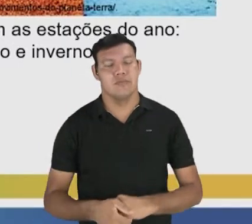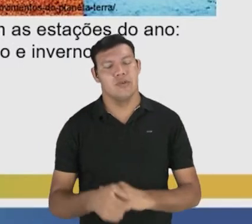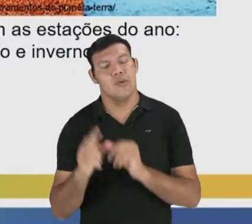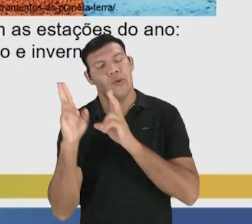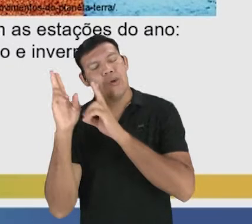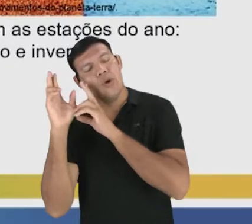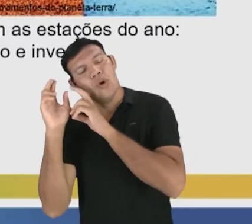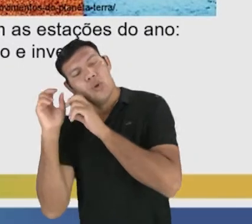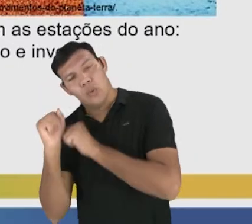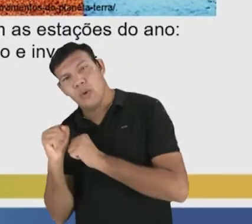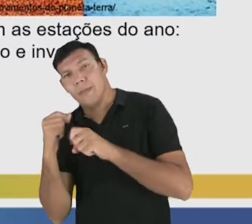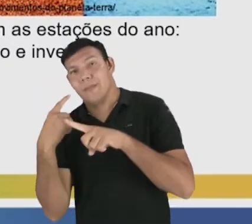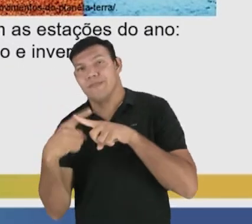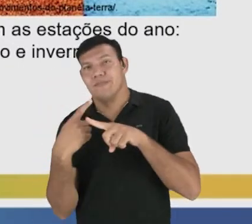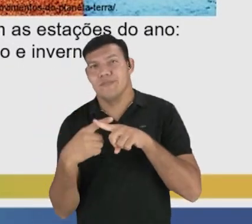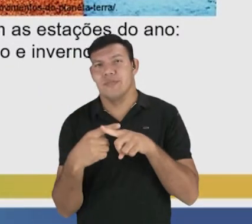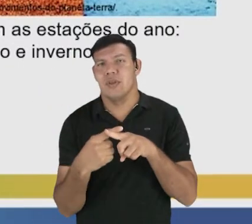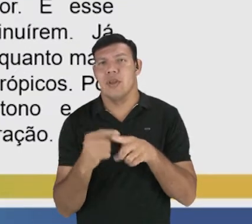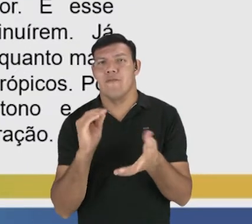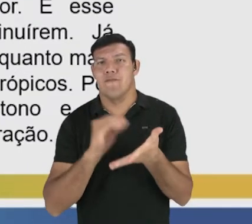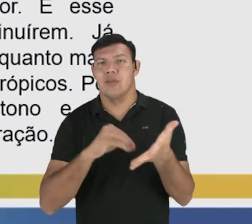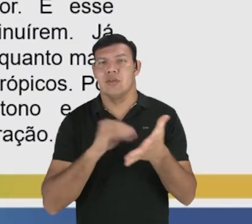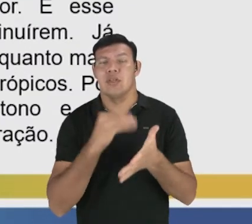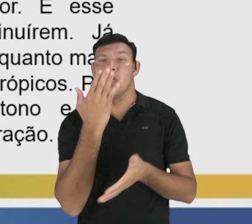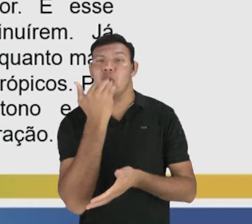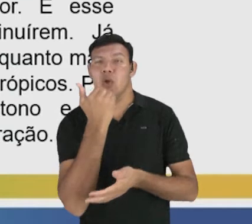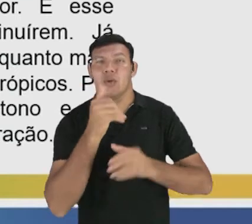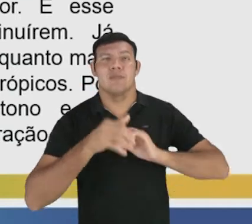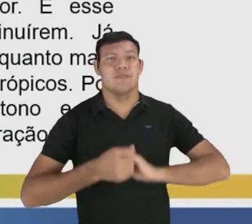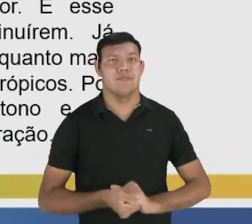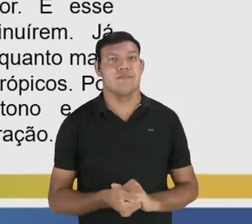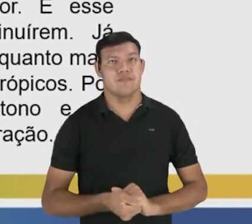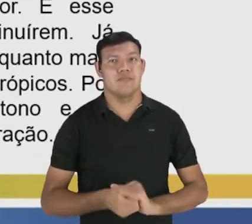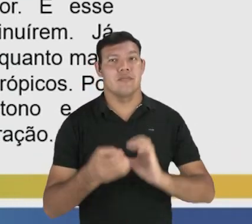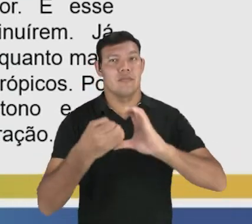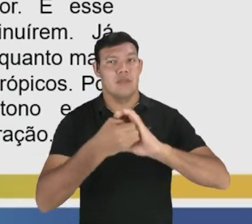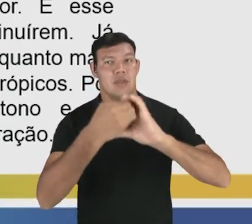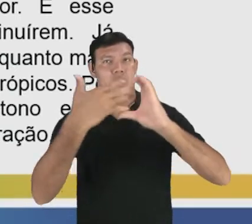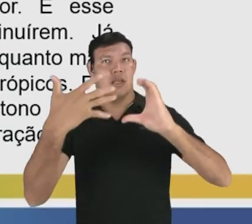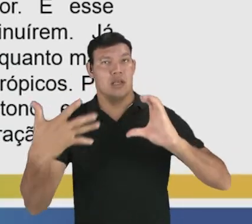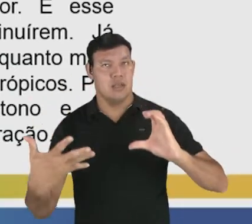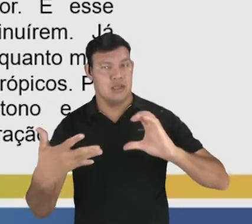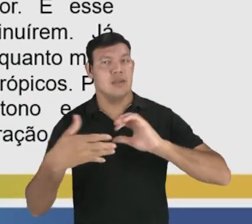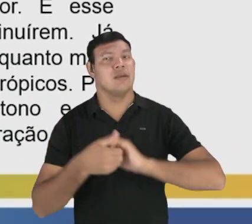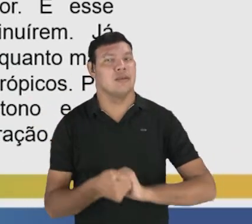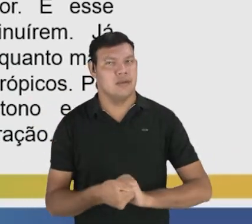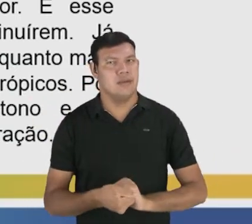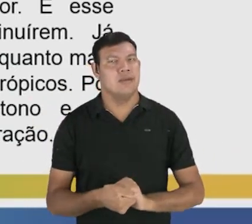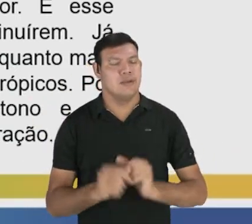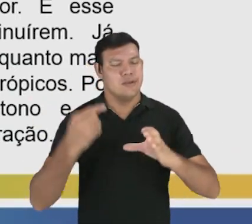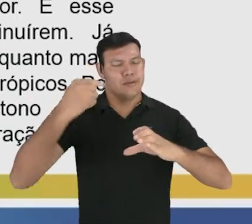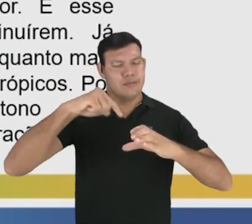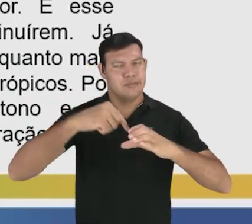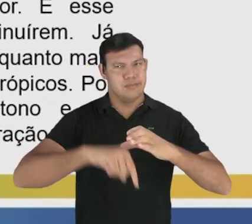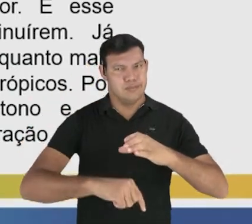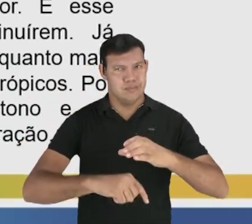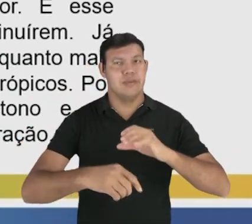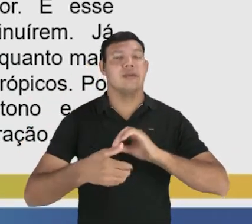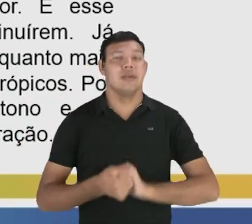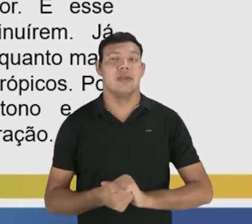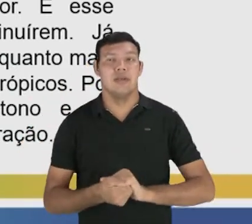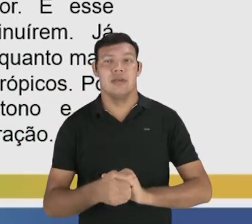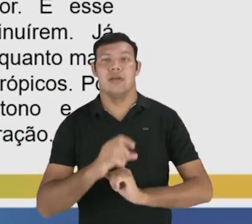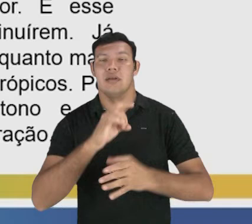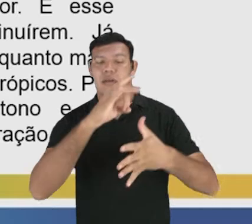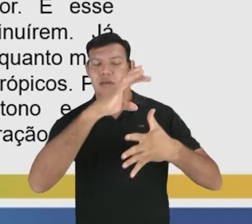virtude da escassez de recursos. E aí, quais são as características, né? Vamos ver um pouquinho mais aprofundado sobre as características